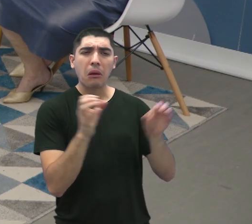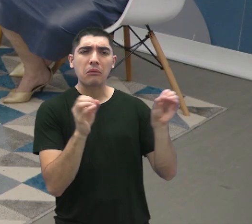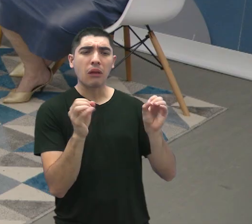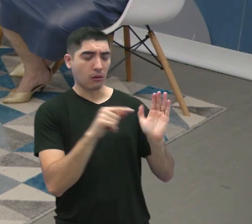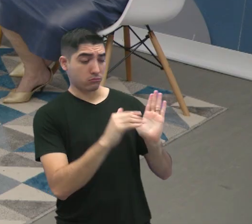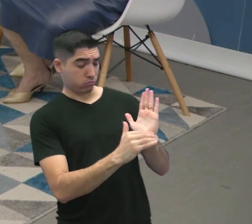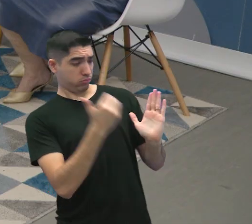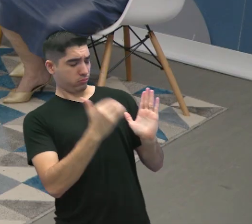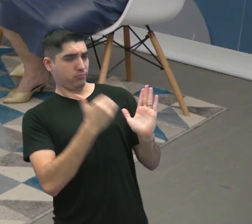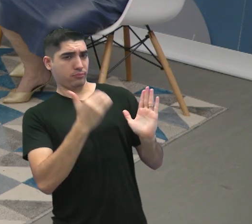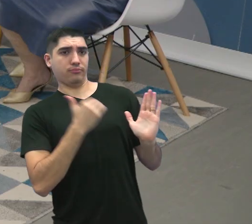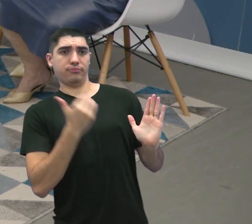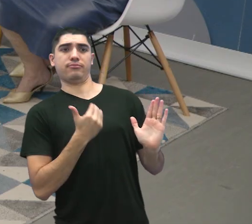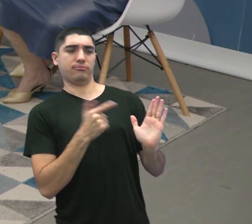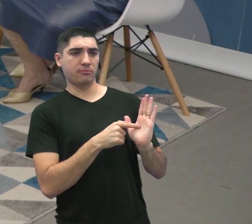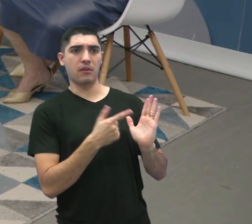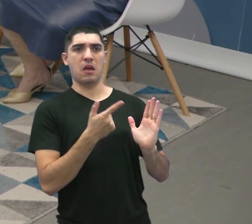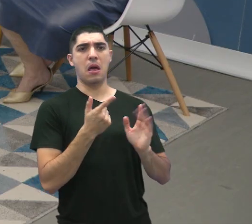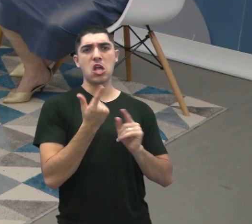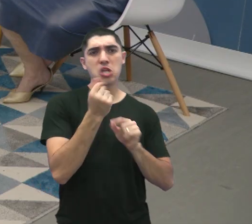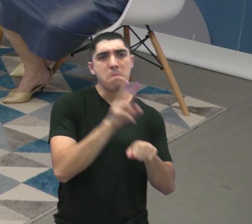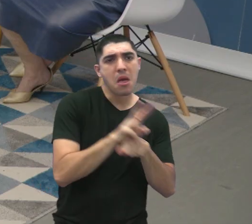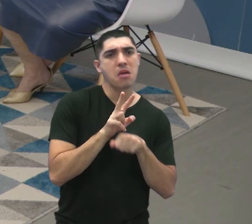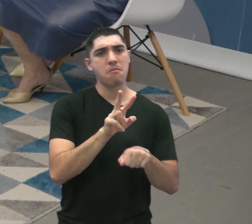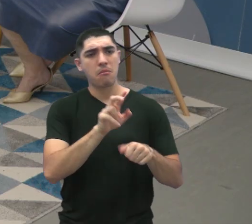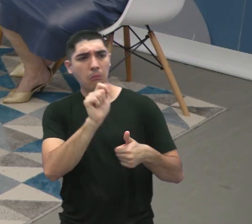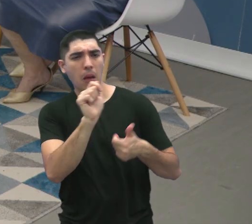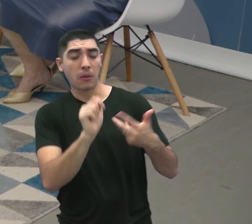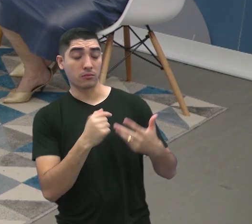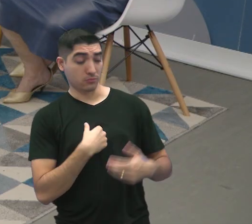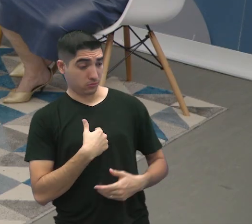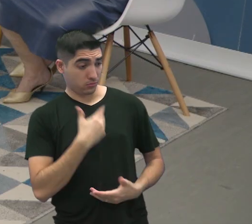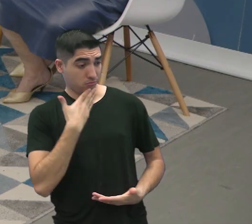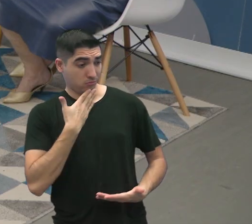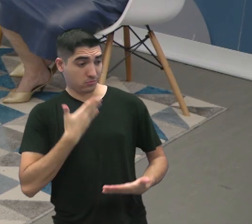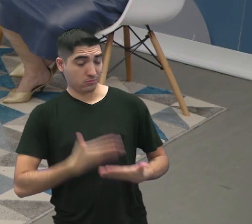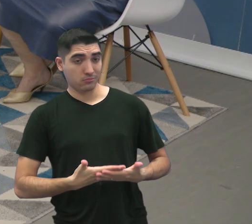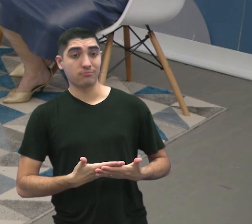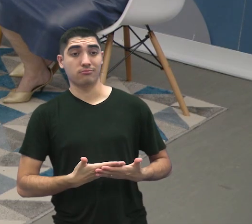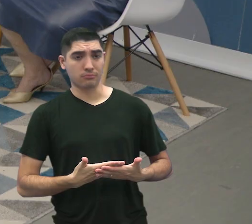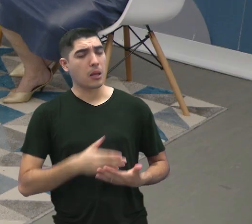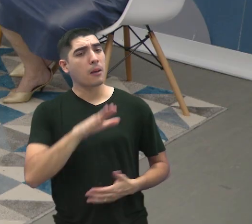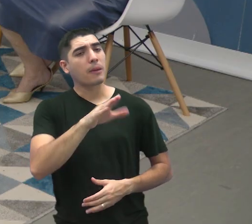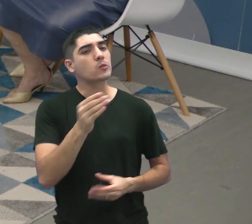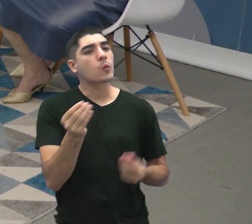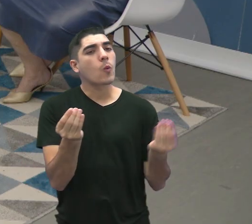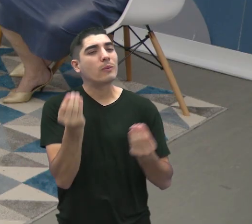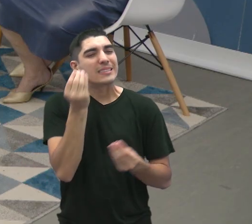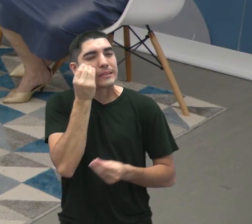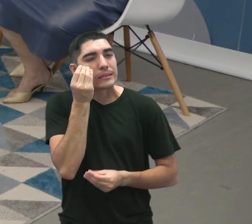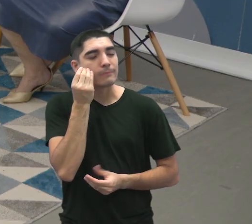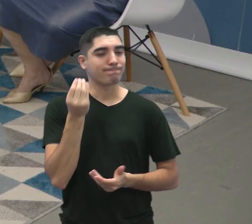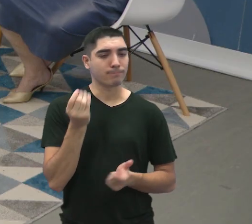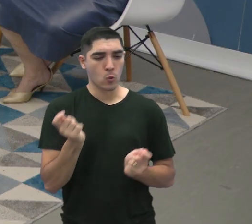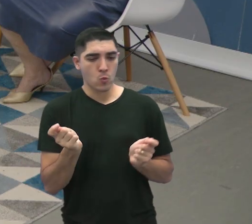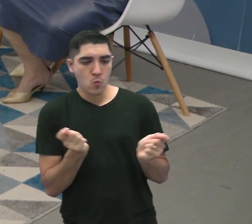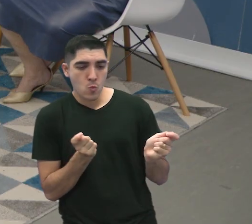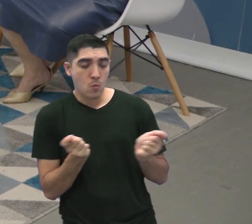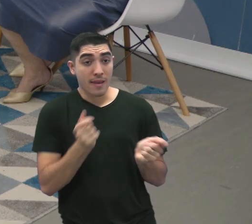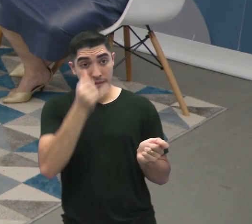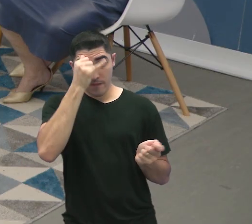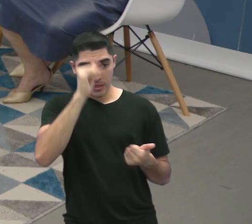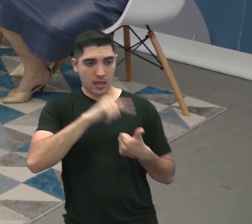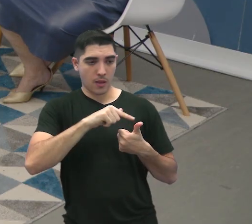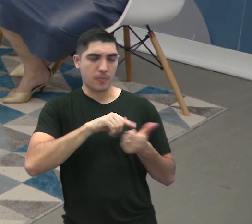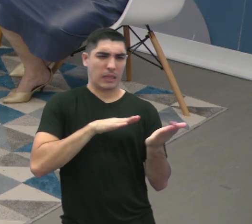já falou alguma coisinha e já aparece ali. É impressionante. Como encontrar o equilíbrio, né, entre